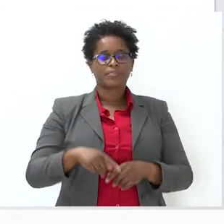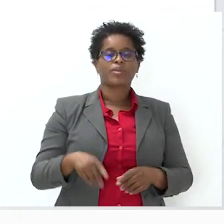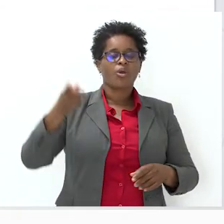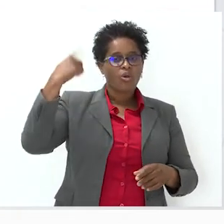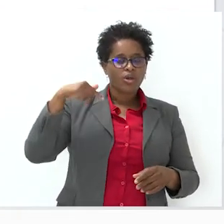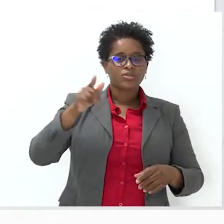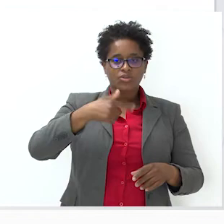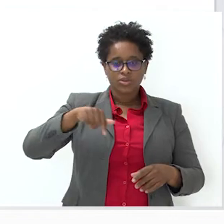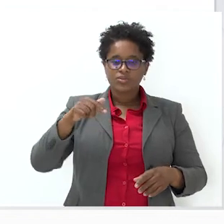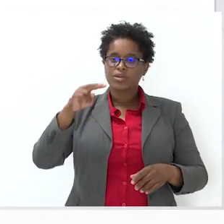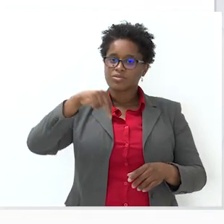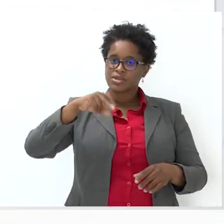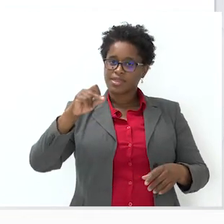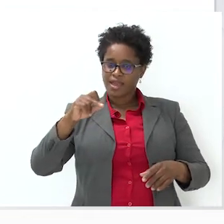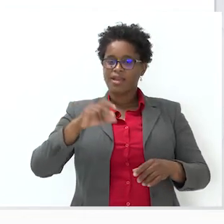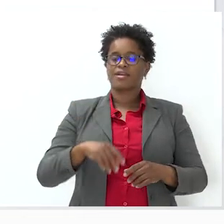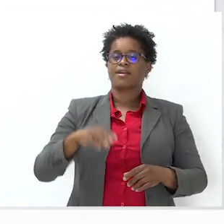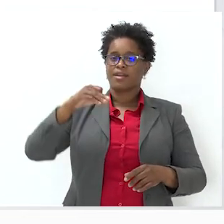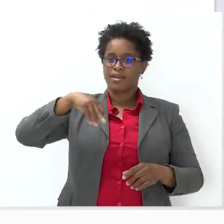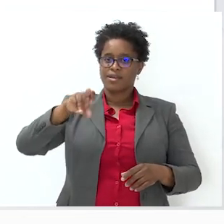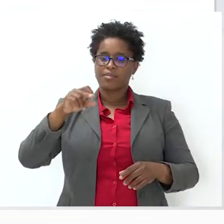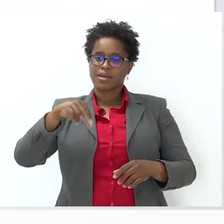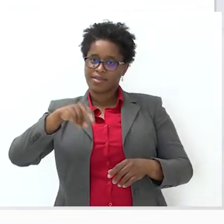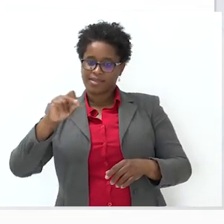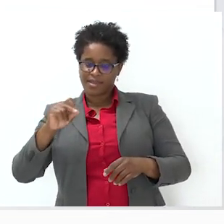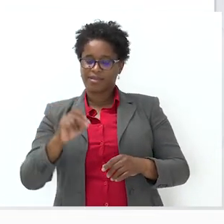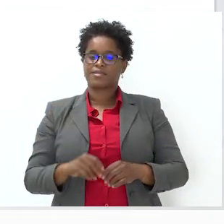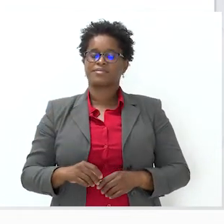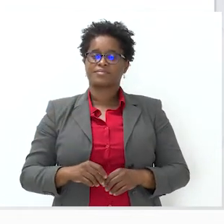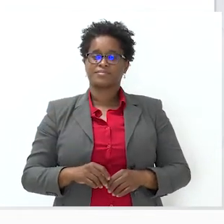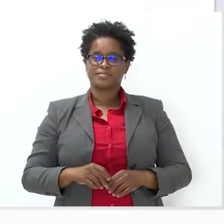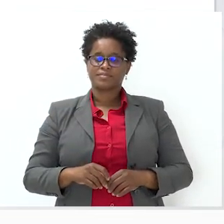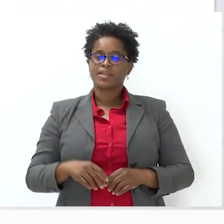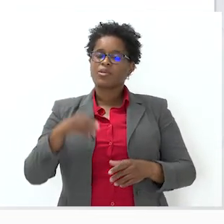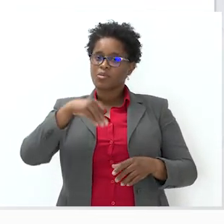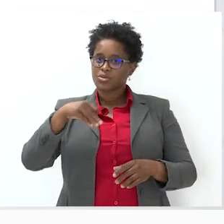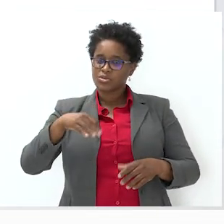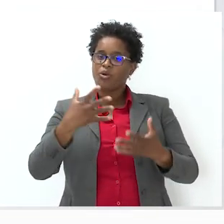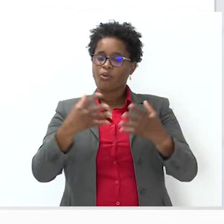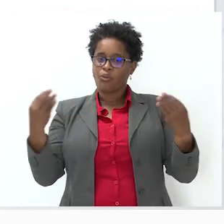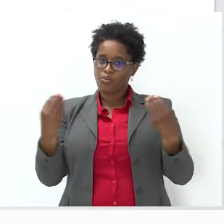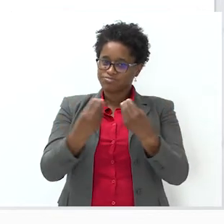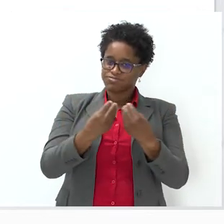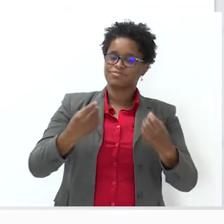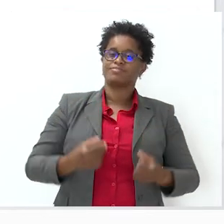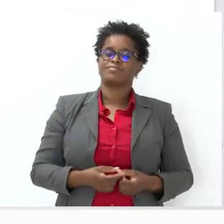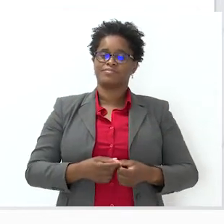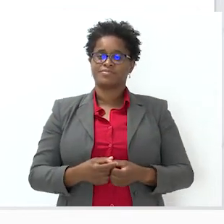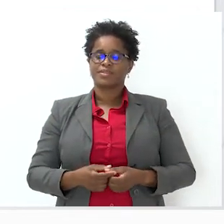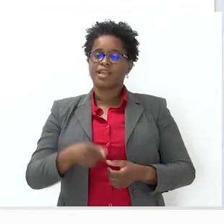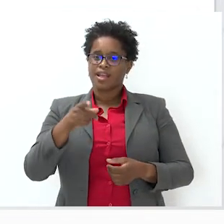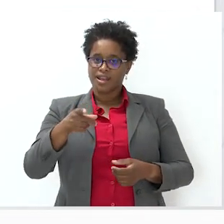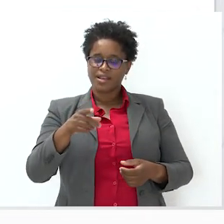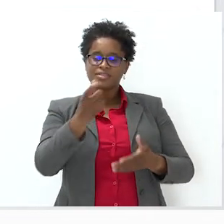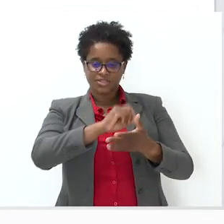Ontem estivemos na praia. Na é uma preposição contraída. Muito bem.